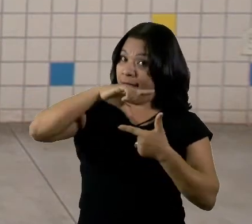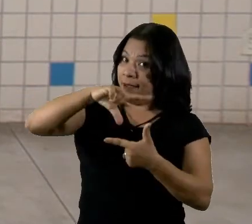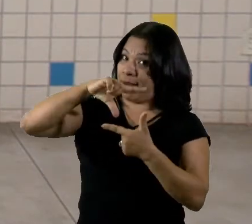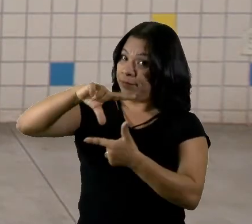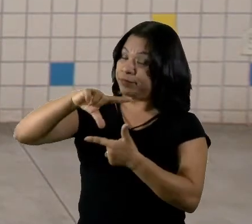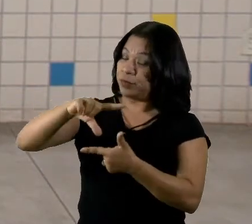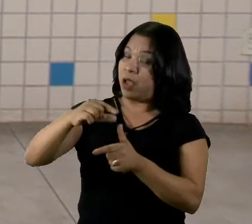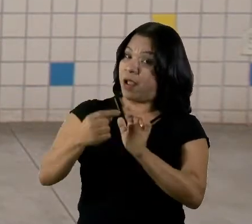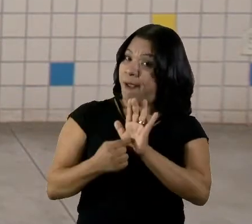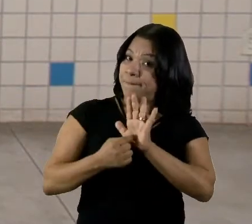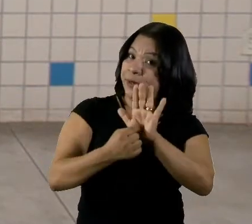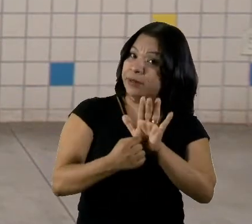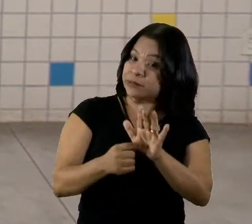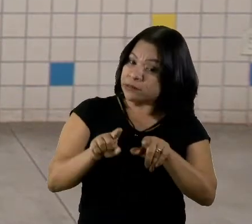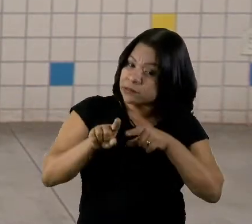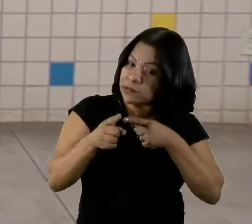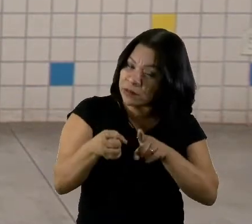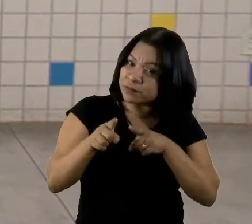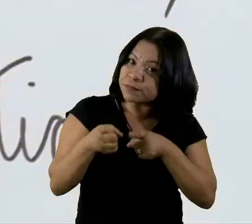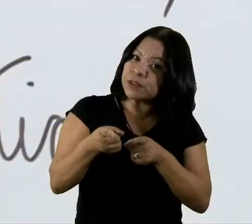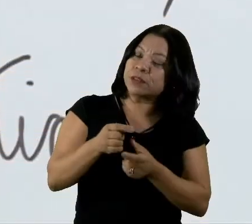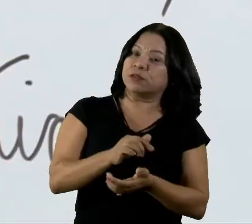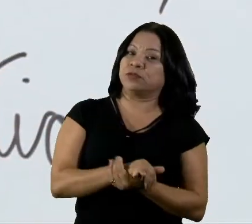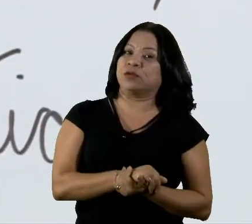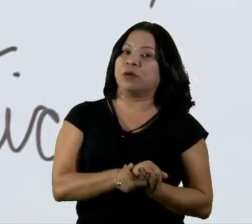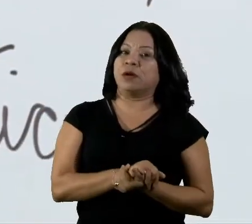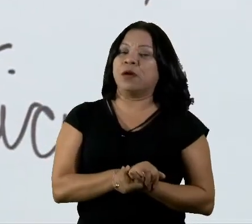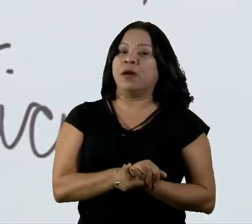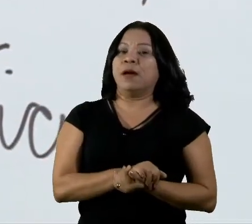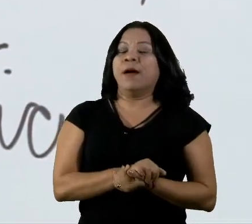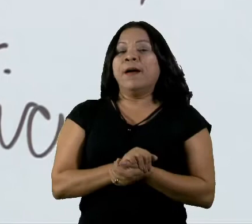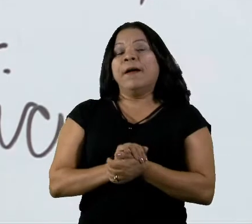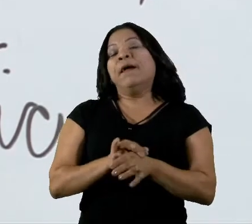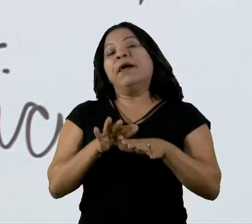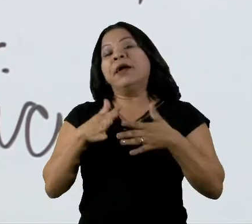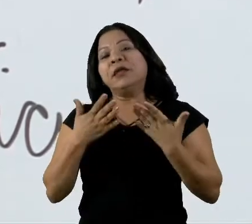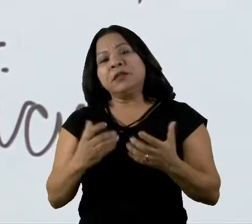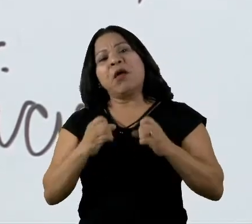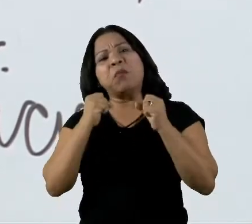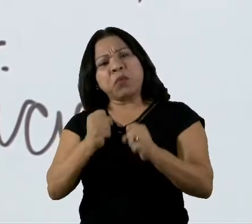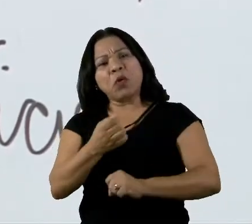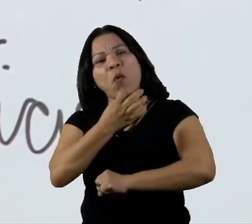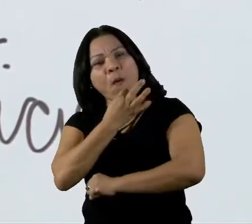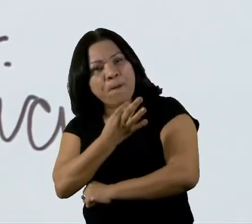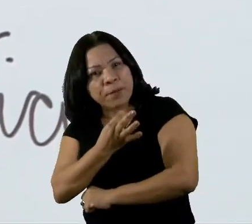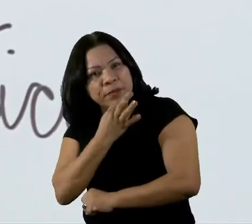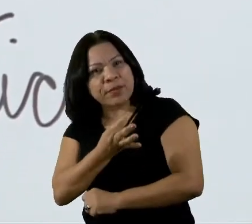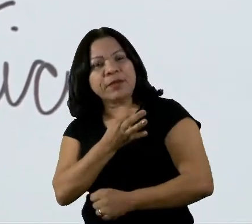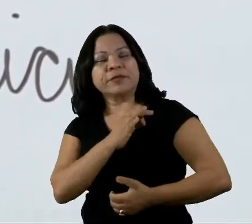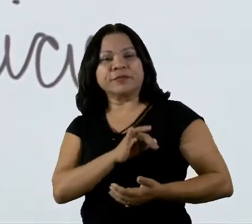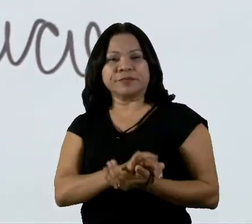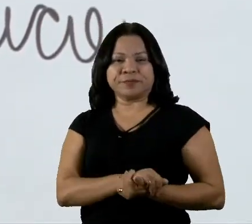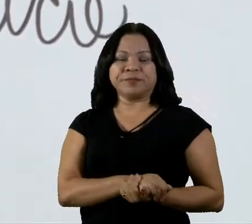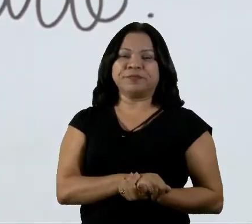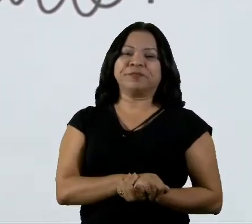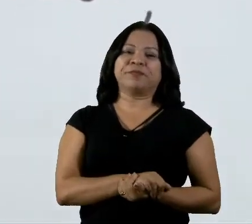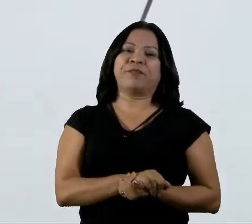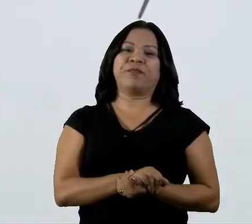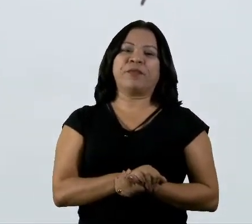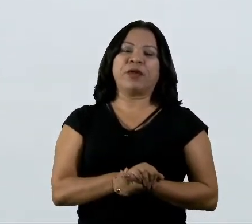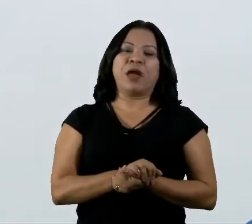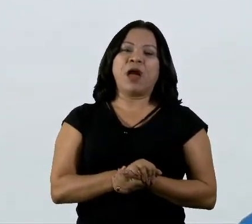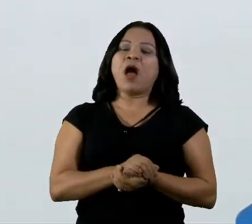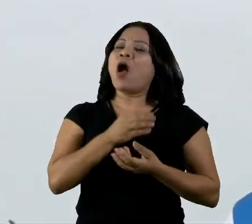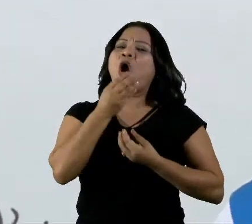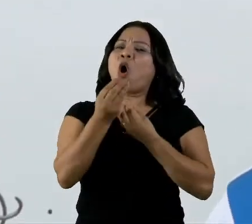não é? Então, vocês irão produzir um parágrafo opinativo sobre essa charge.